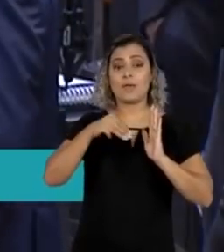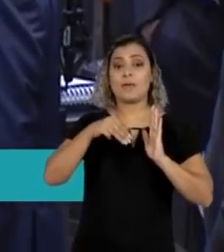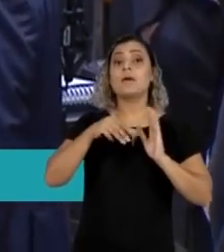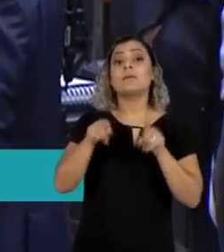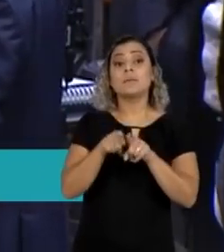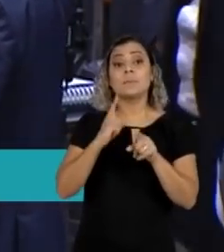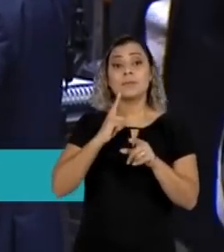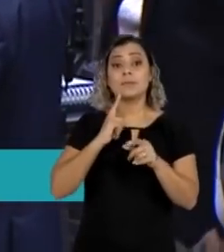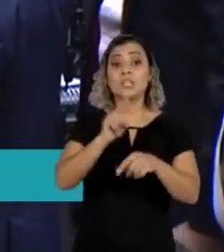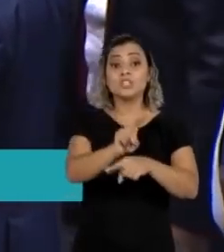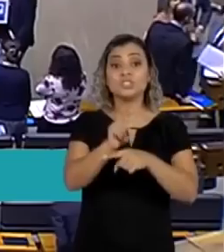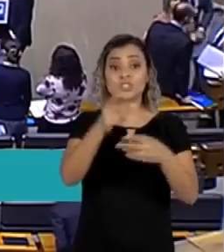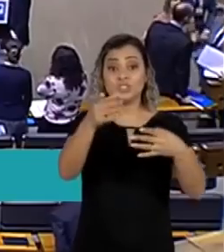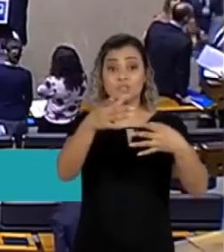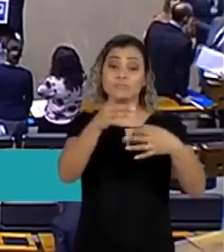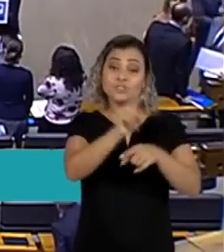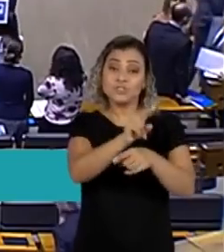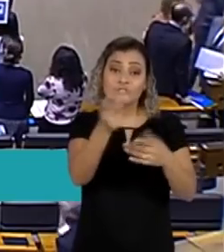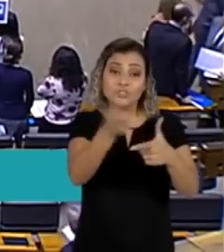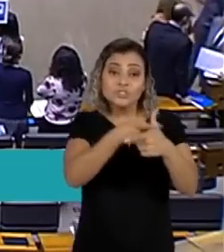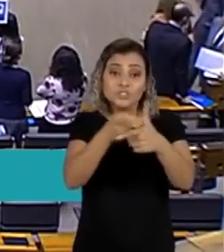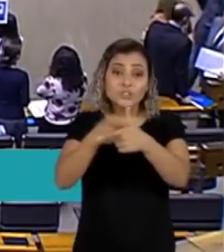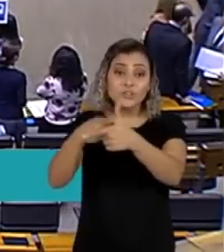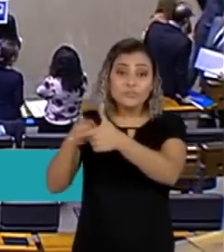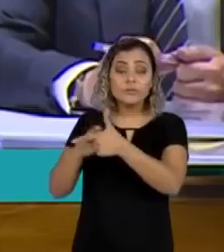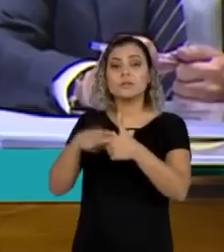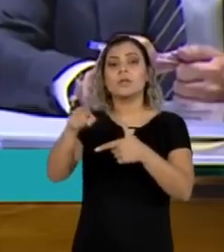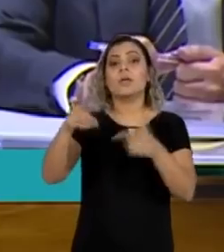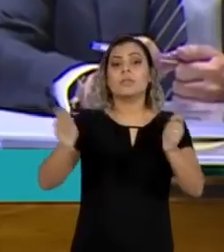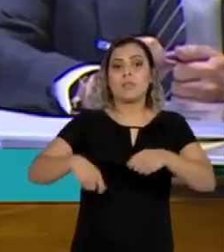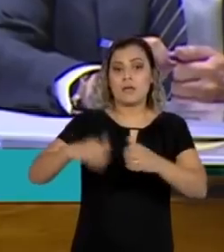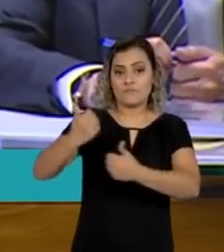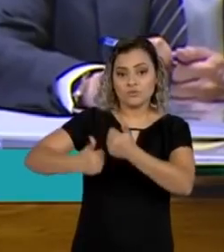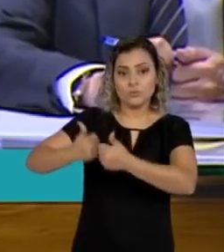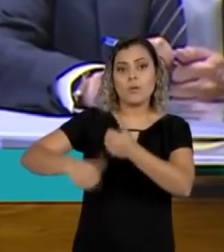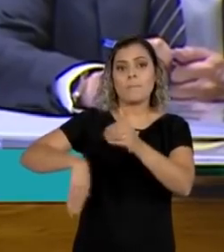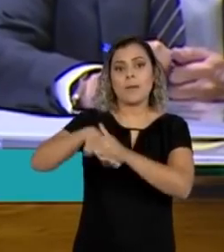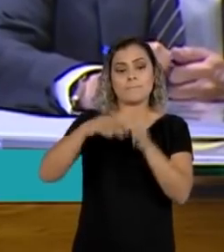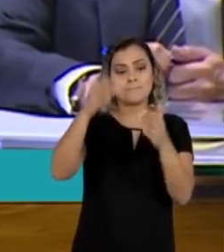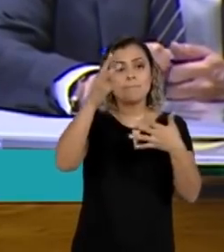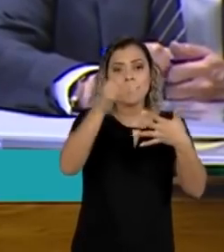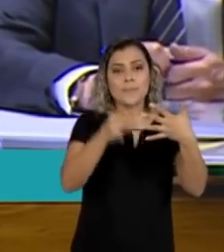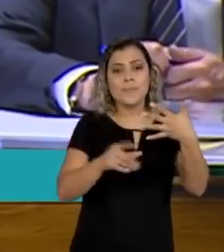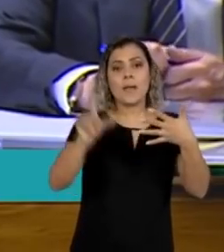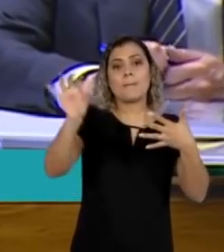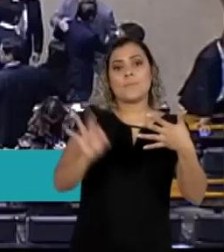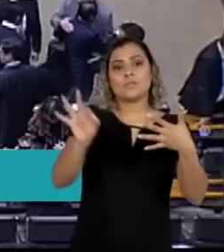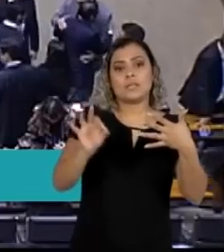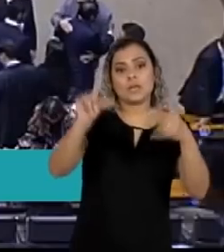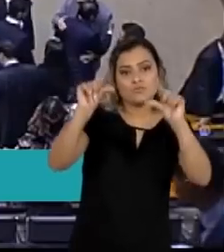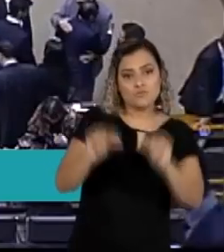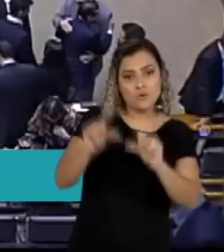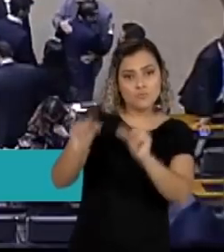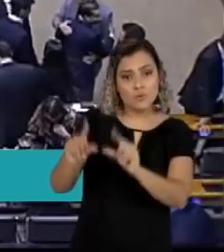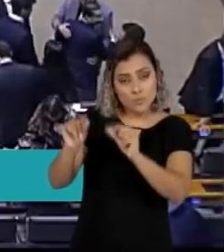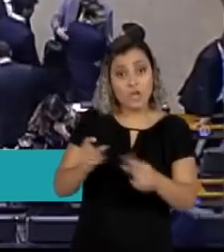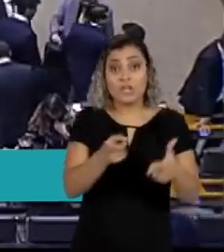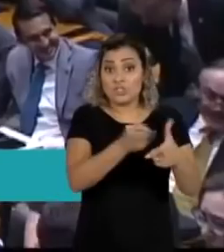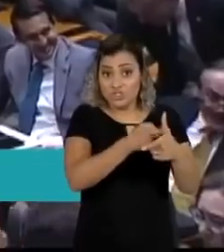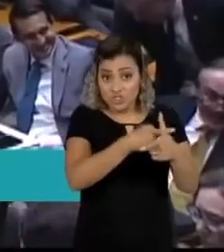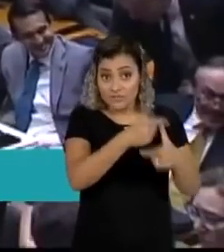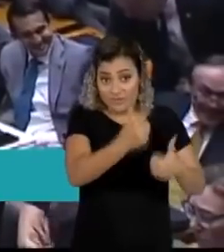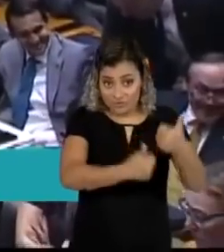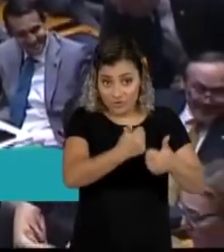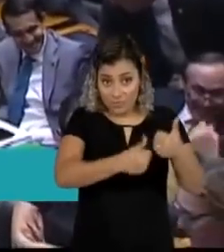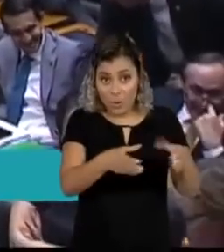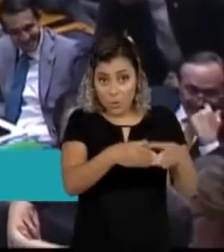refinanciamento de dívidas e uma nova tributação simplificada e com percentual menor. As dívidas de clubes da